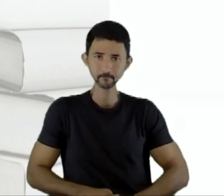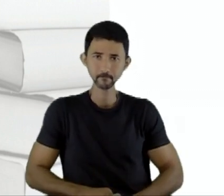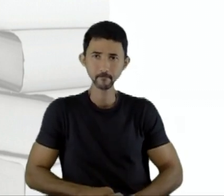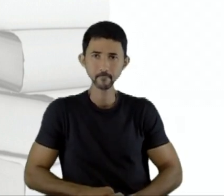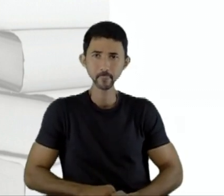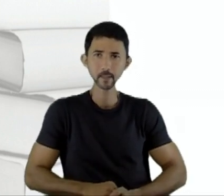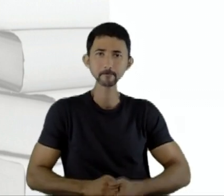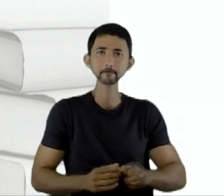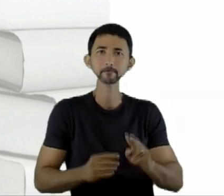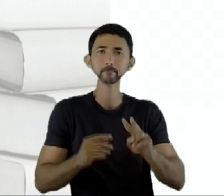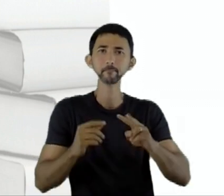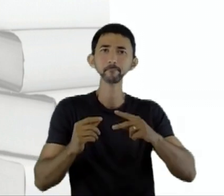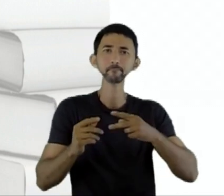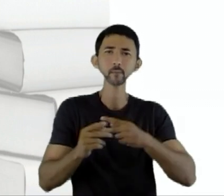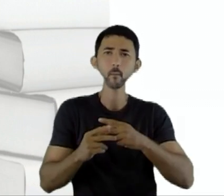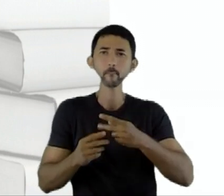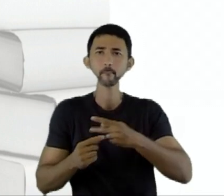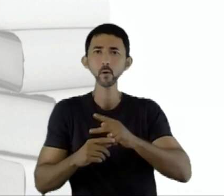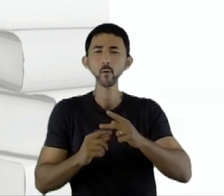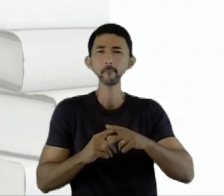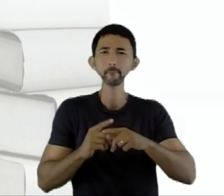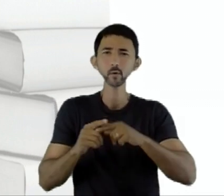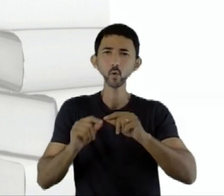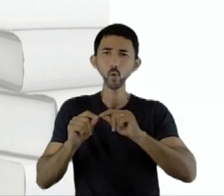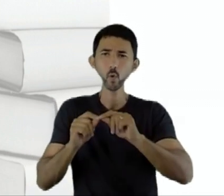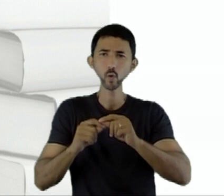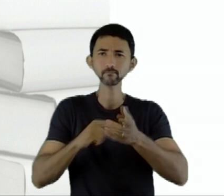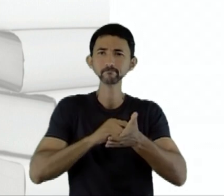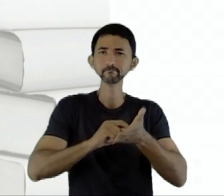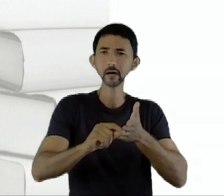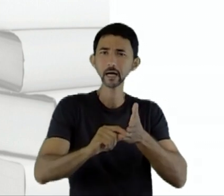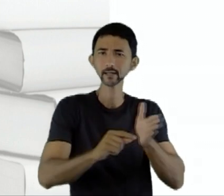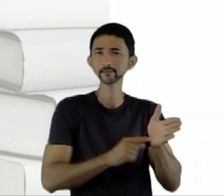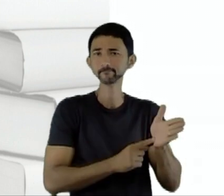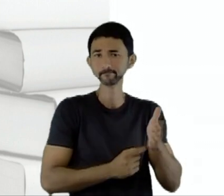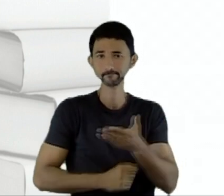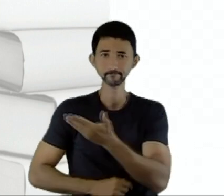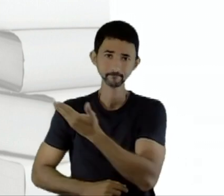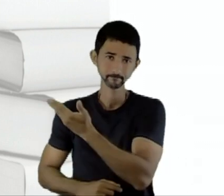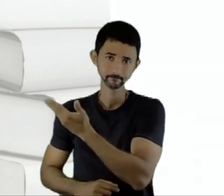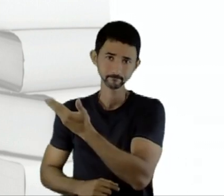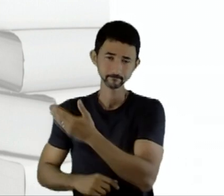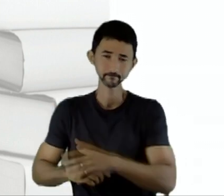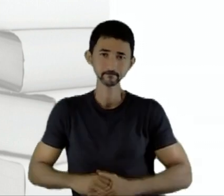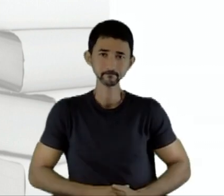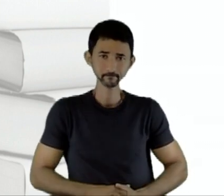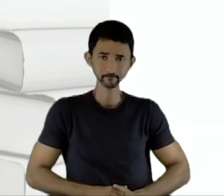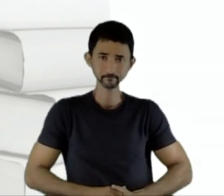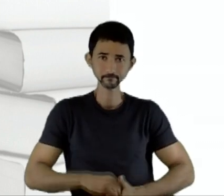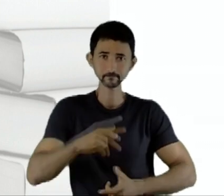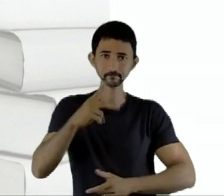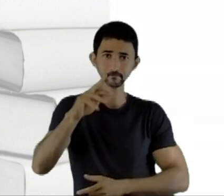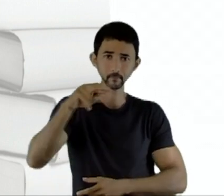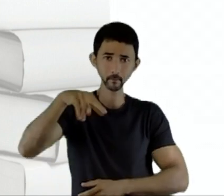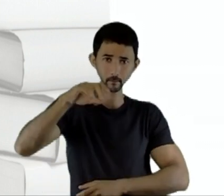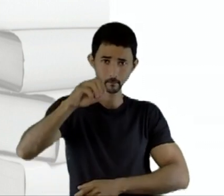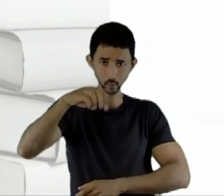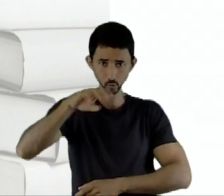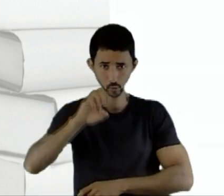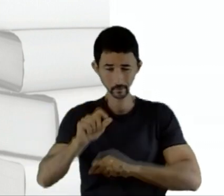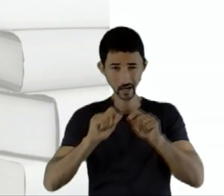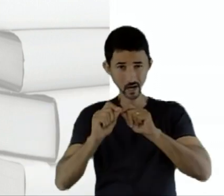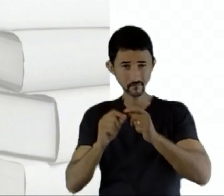pronome demonstrativo, tá bom? Que está marcadinho aí para você, que eu estou assinalando. E esse pronome demonstrativo, ele